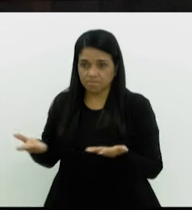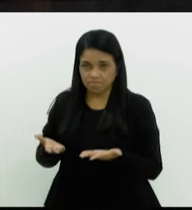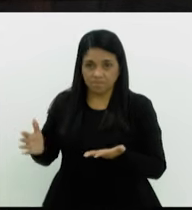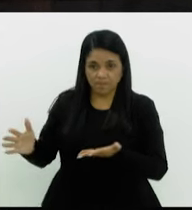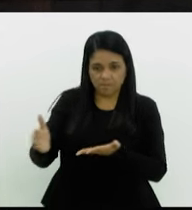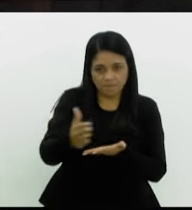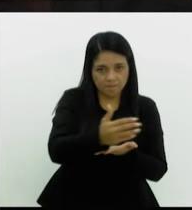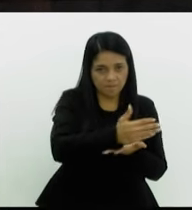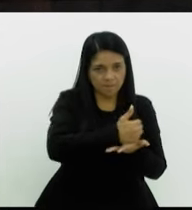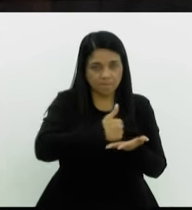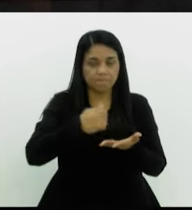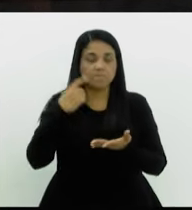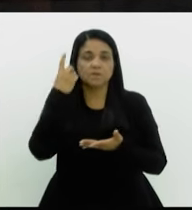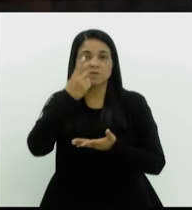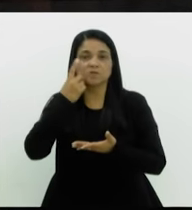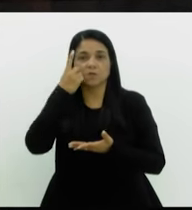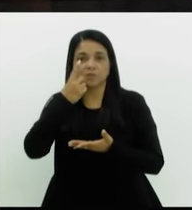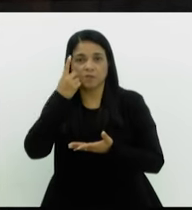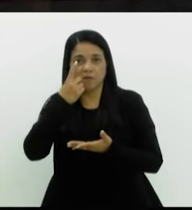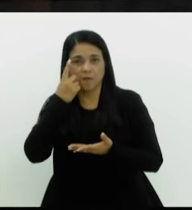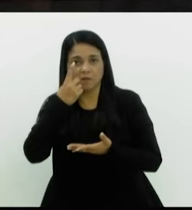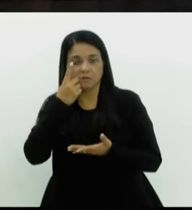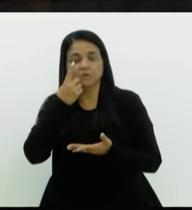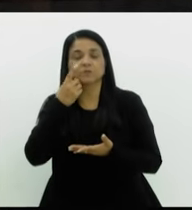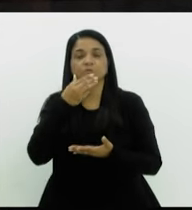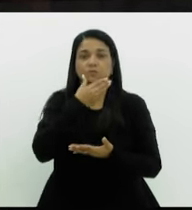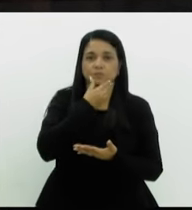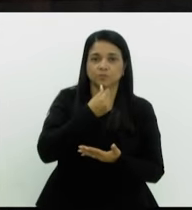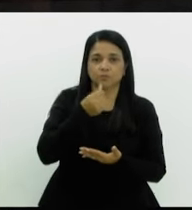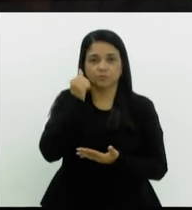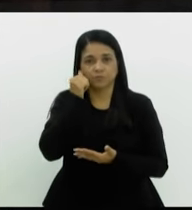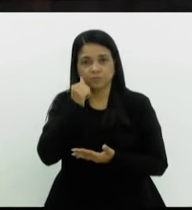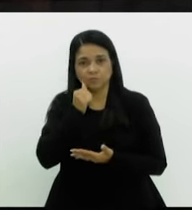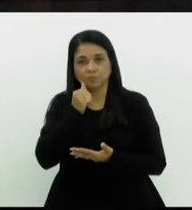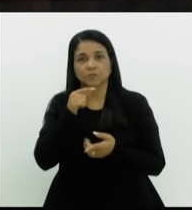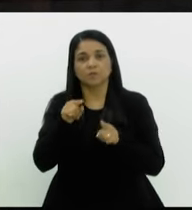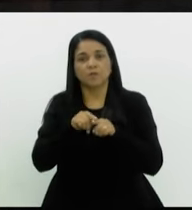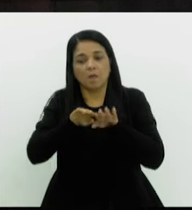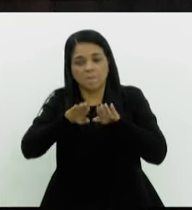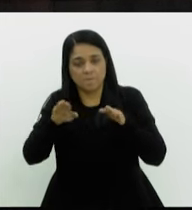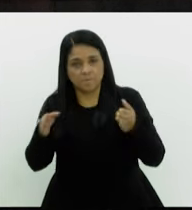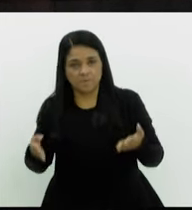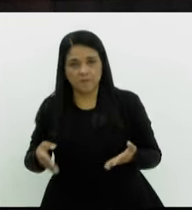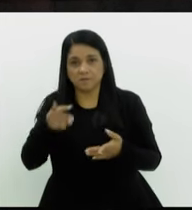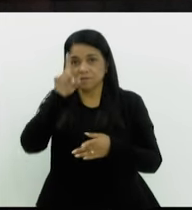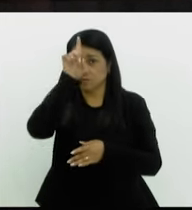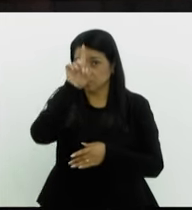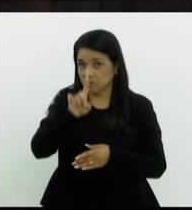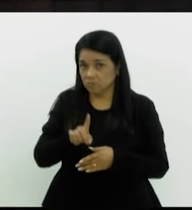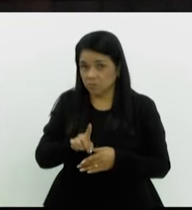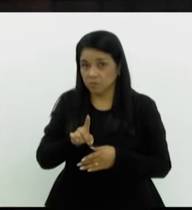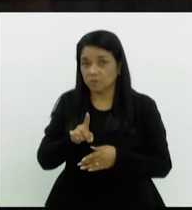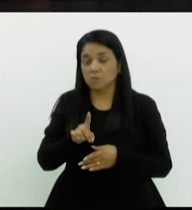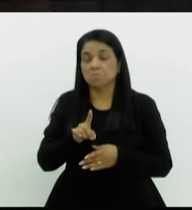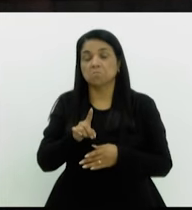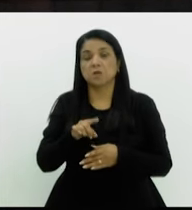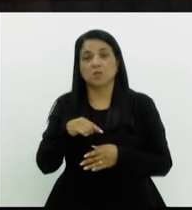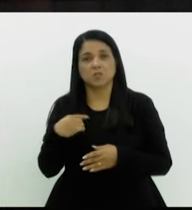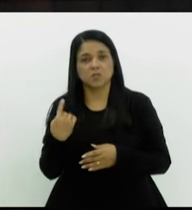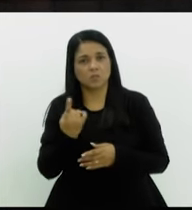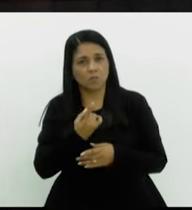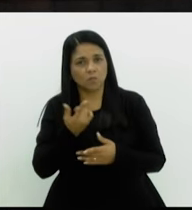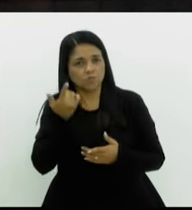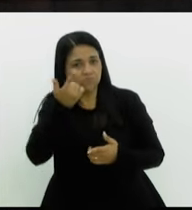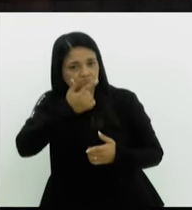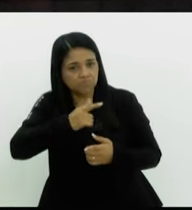dos deputados e deputadas que fazem parte da mesa diretora, para que nós possamos